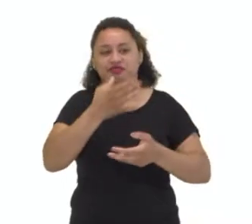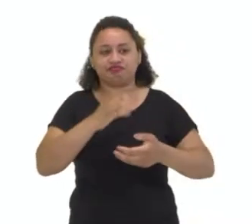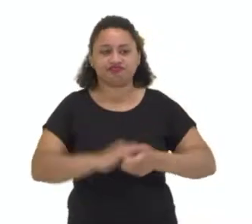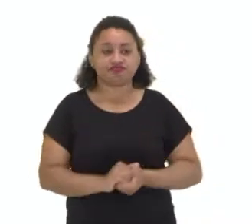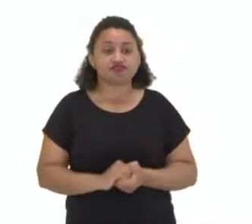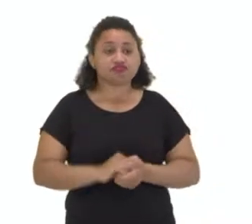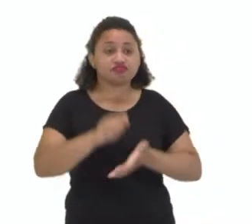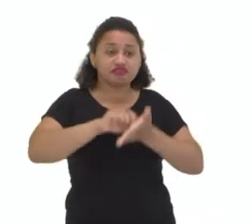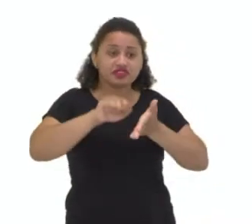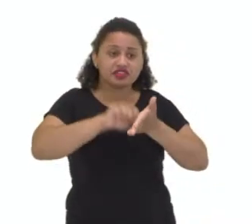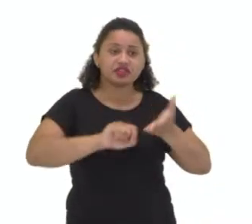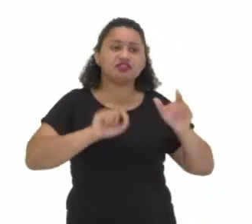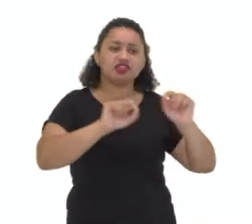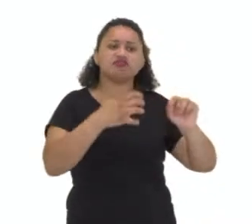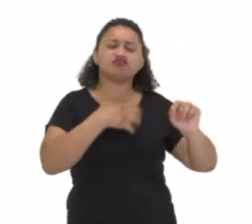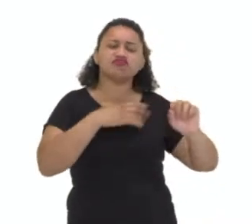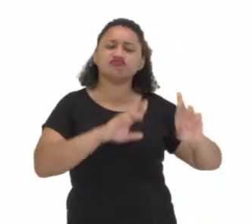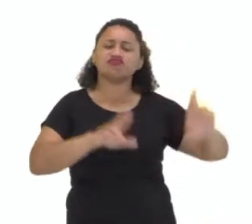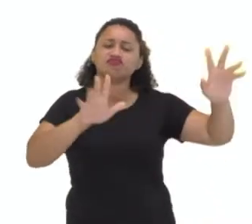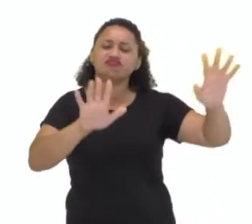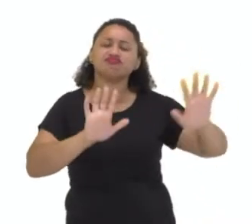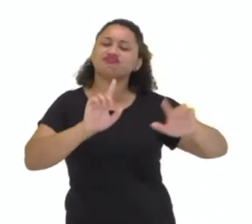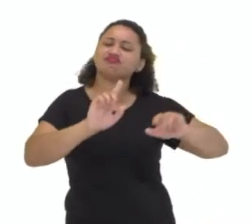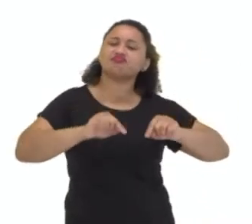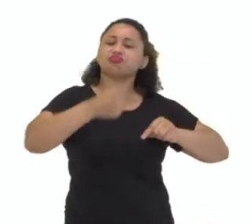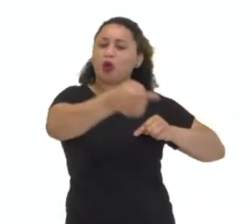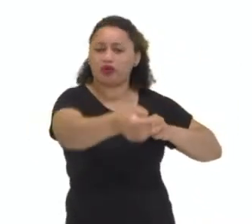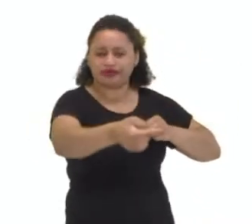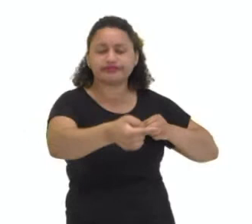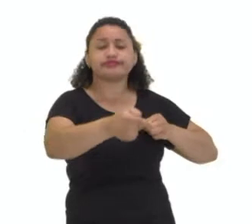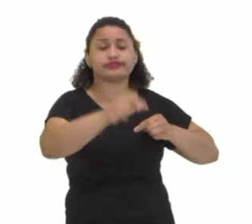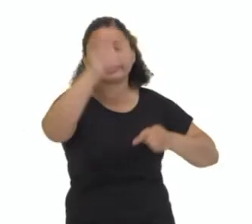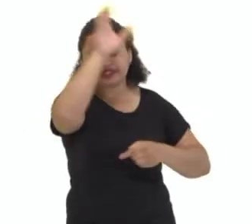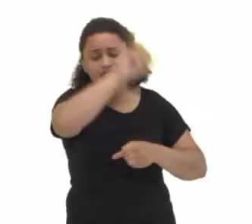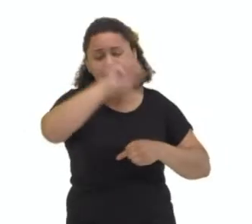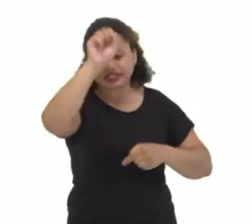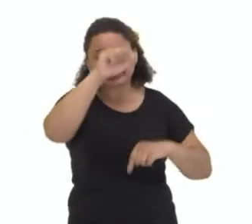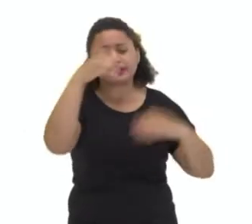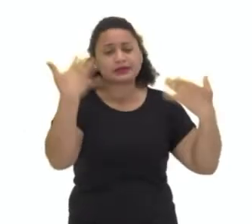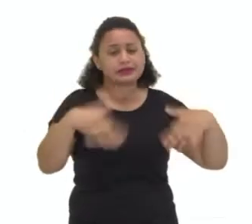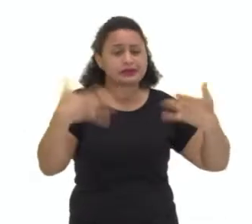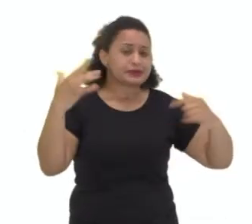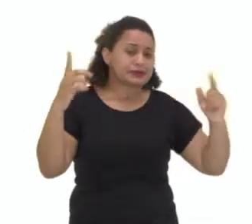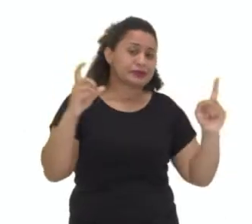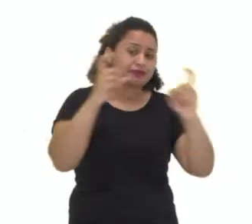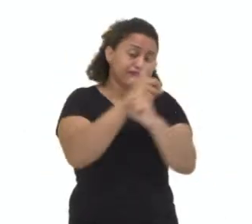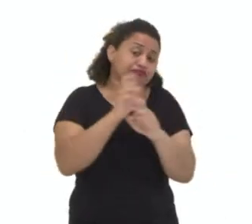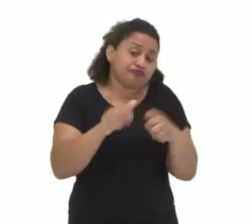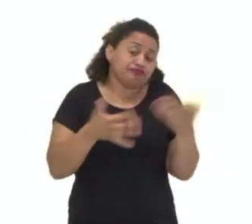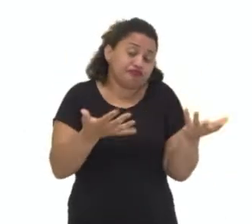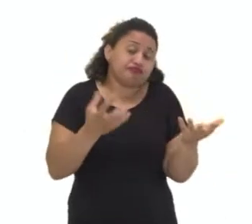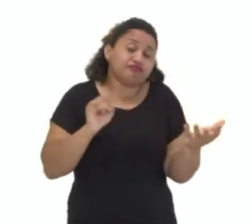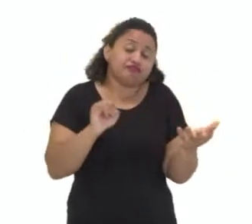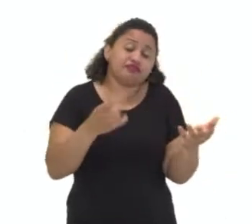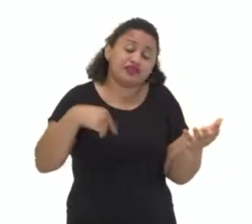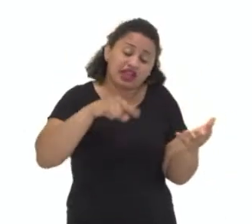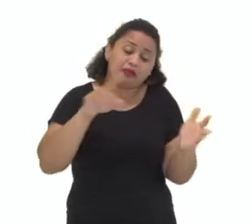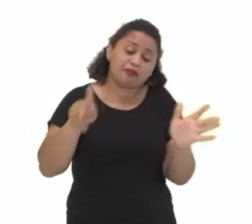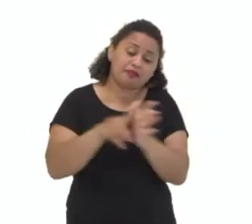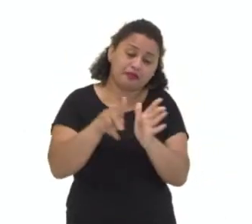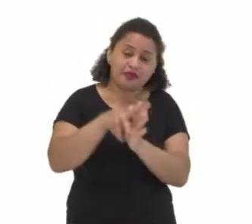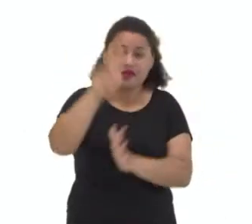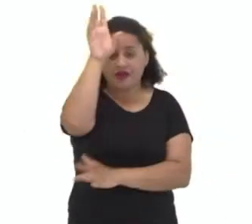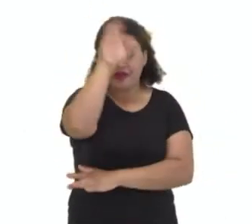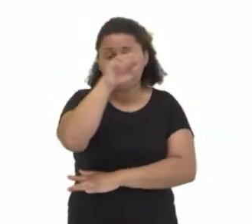do canto ou da dança. O aprendizado é penoso, mesmo se a gente se refere ao aprendizado